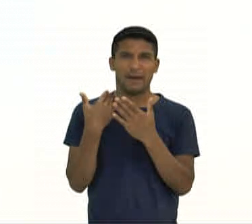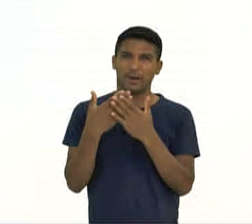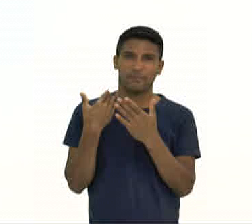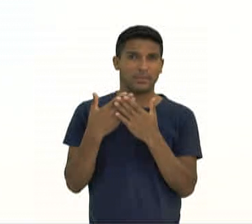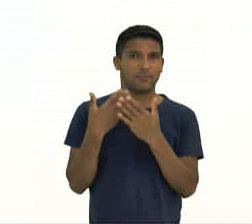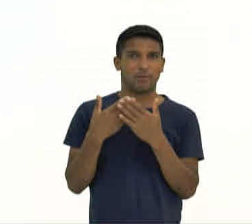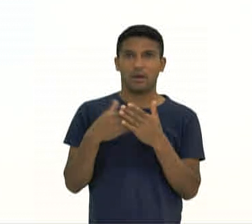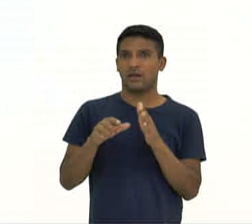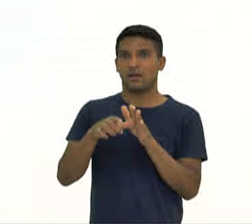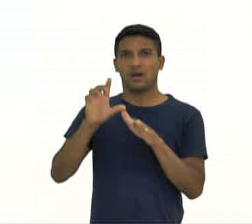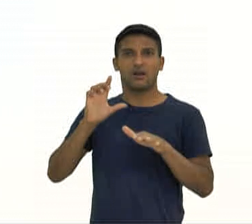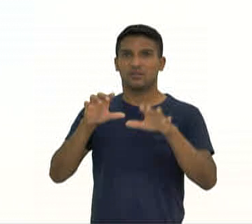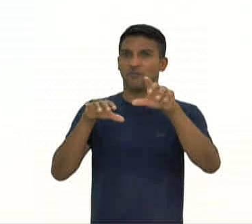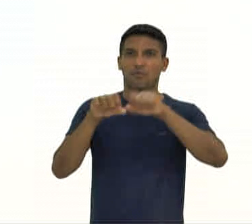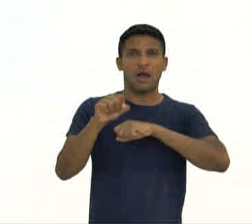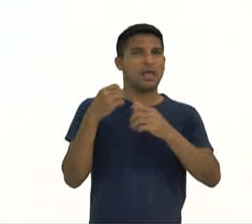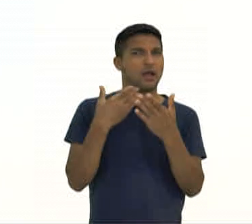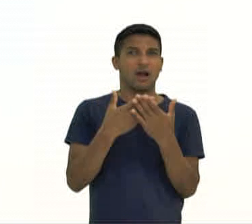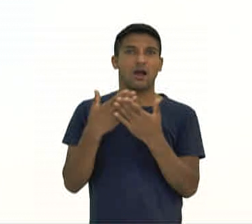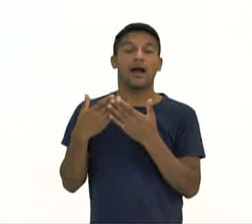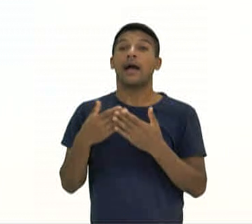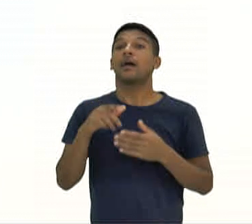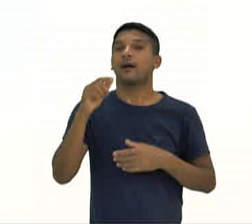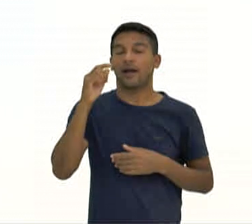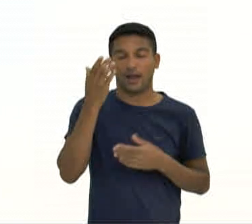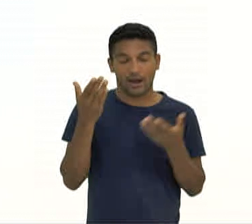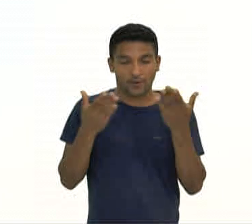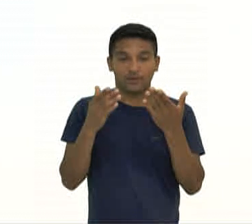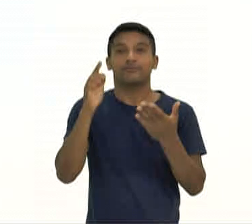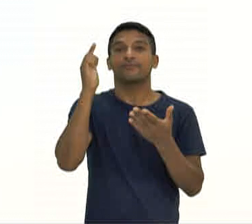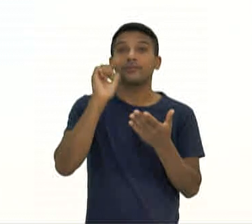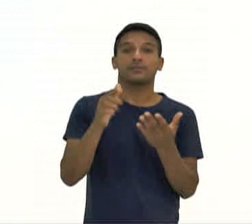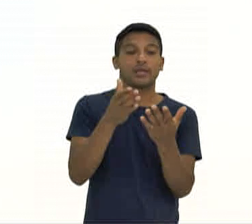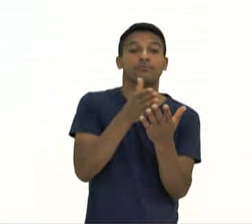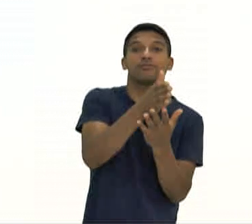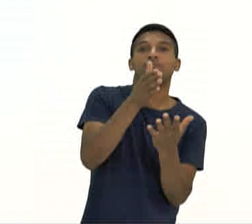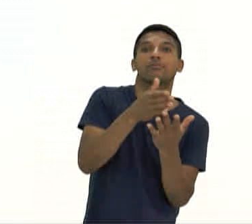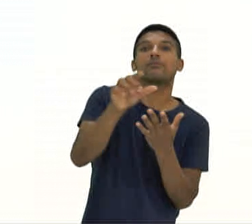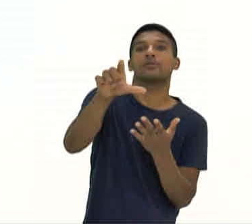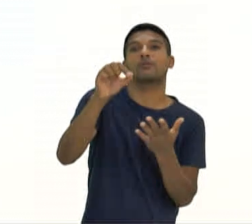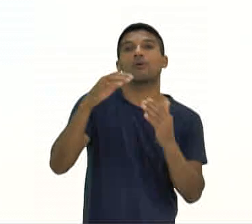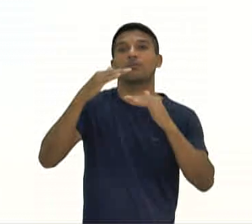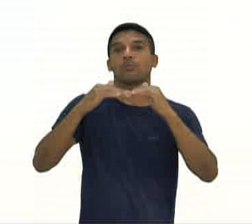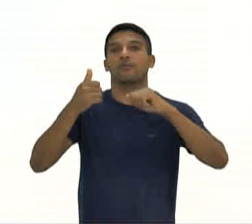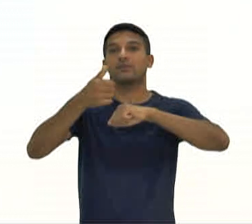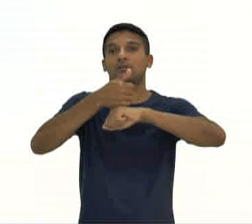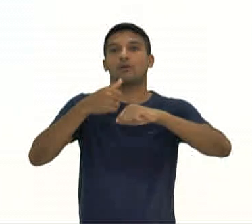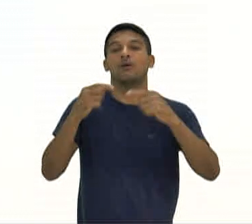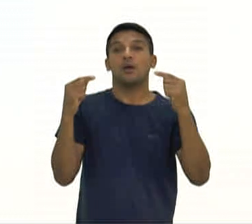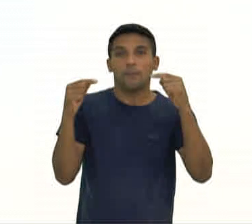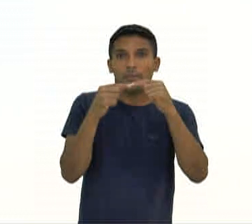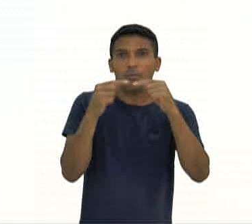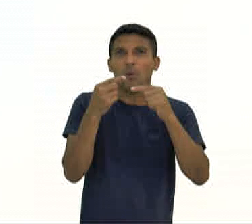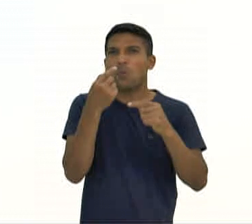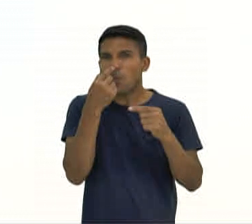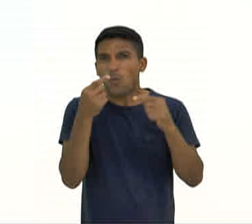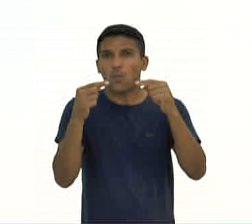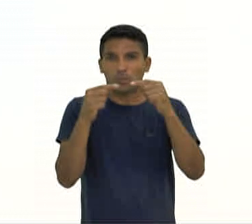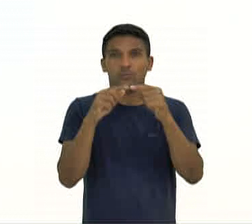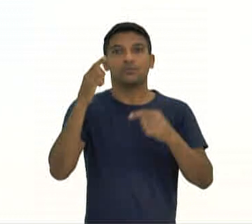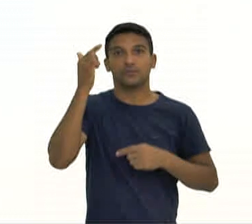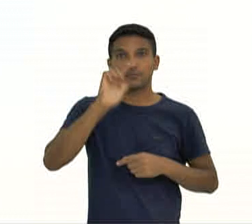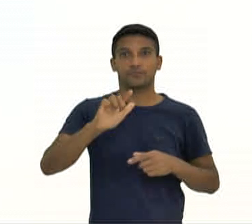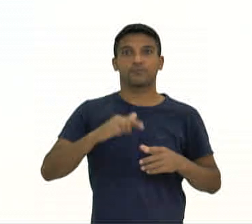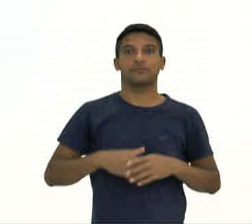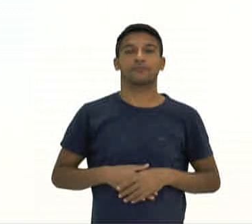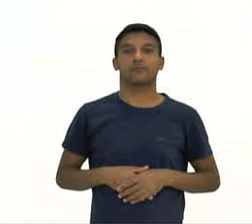desenvolveu uma metodologia vocacional. Nessa contextualização, o que nós encontramos? O público-alvo, que é um